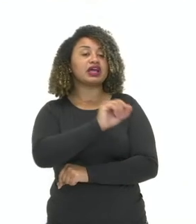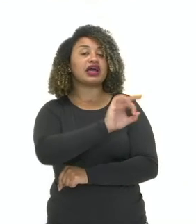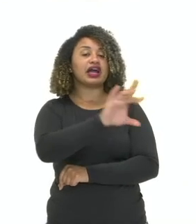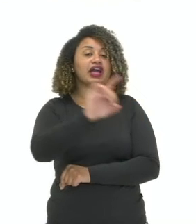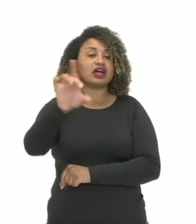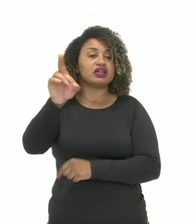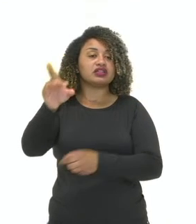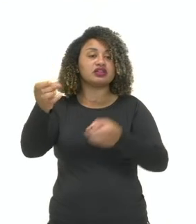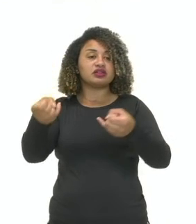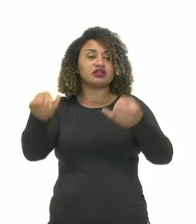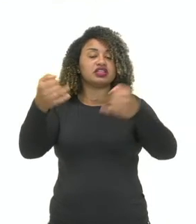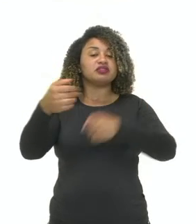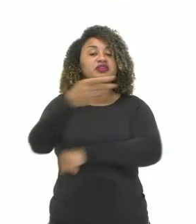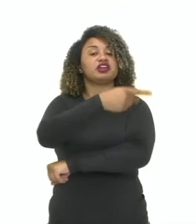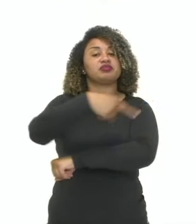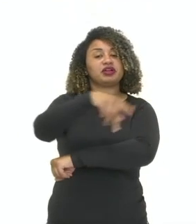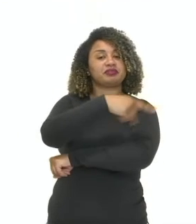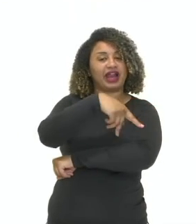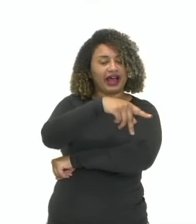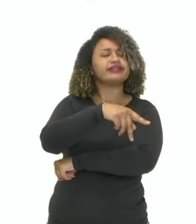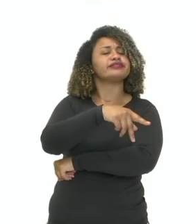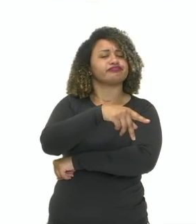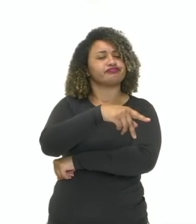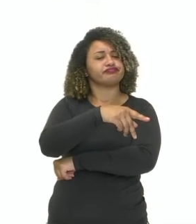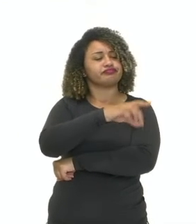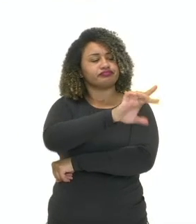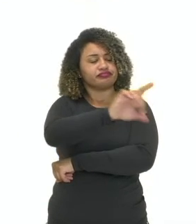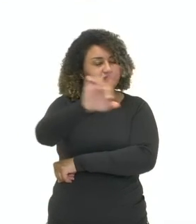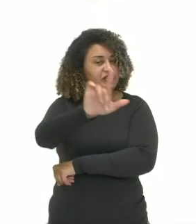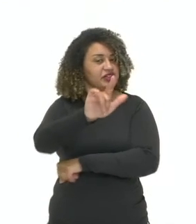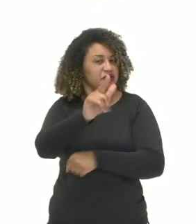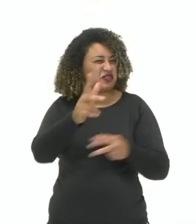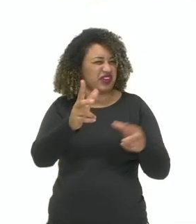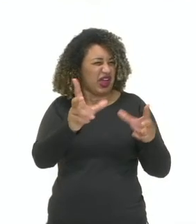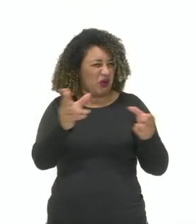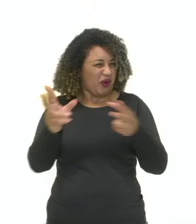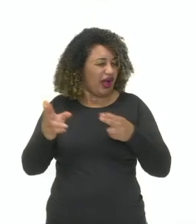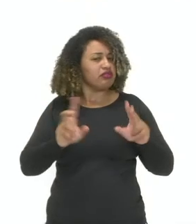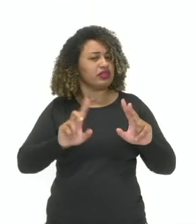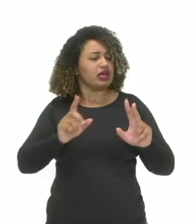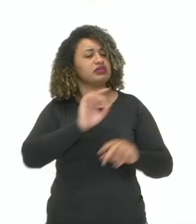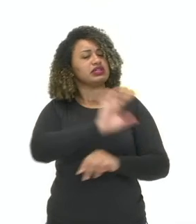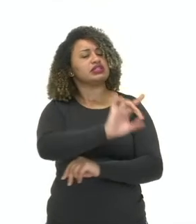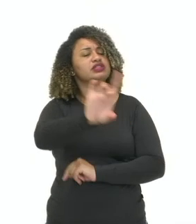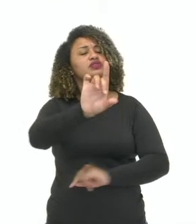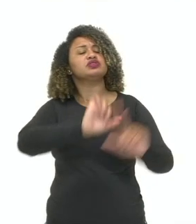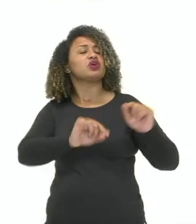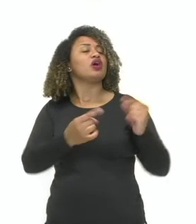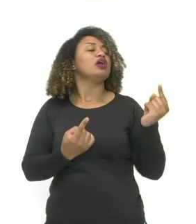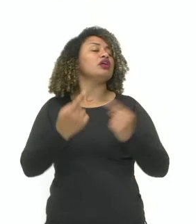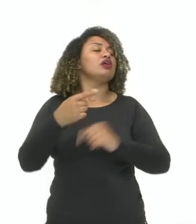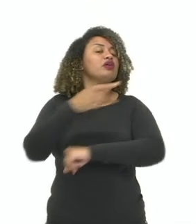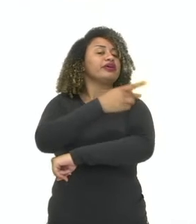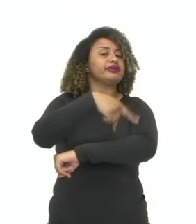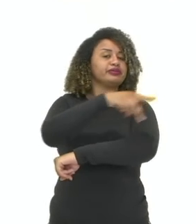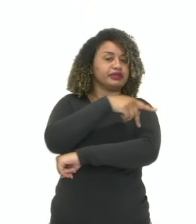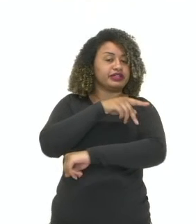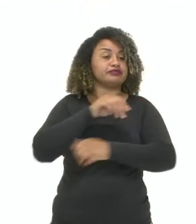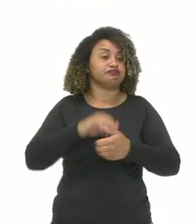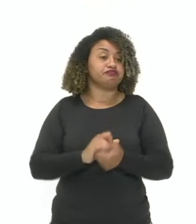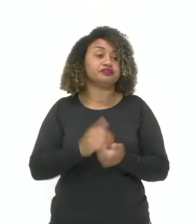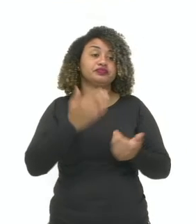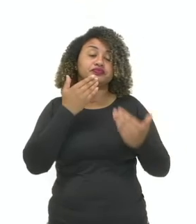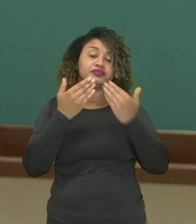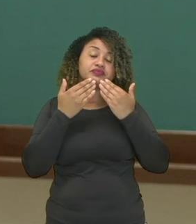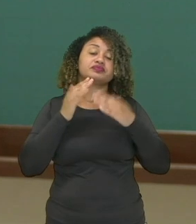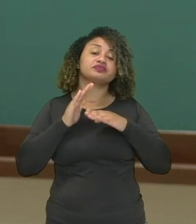família pode ajudá-lo a encontrar informações e encontrar fotos de registros se deseja valorar mais com